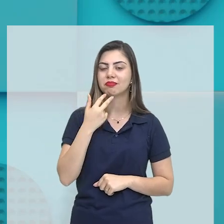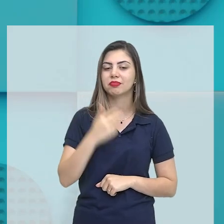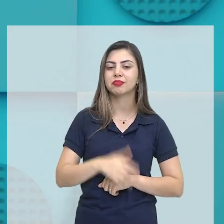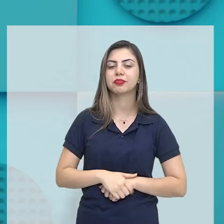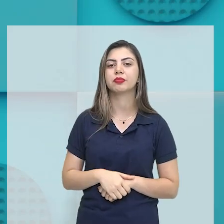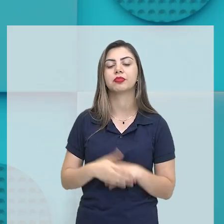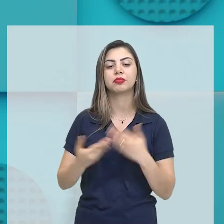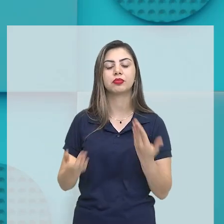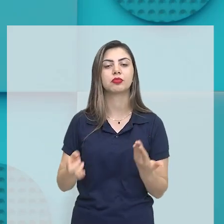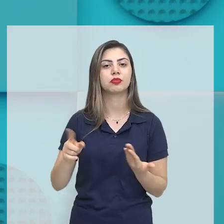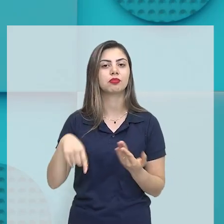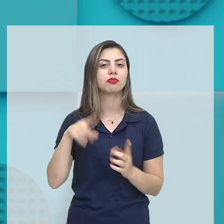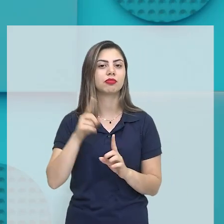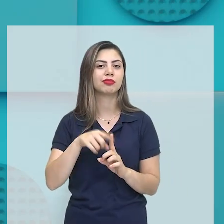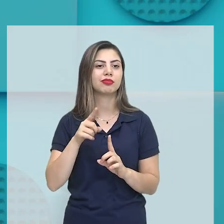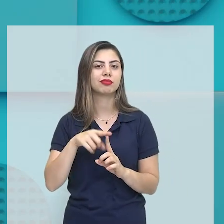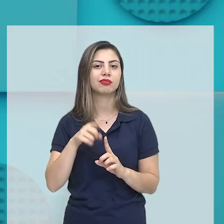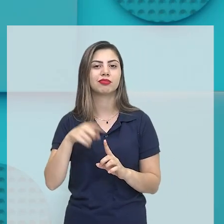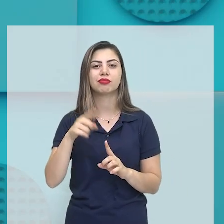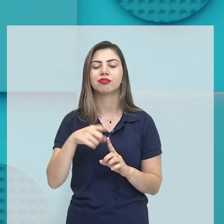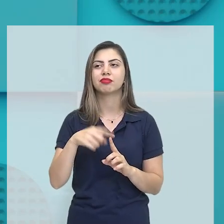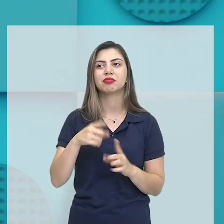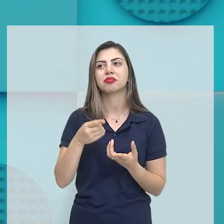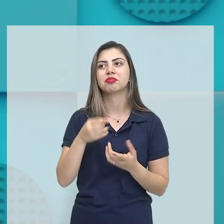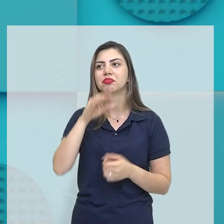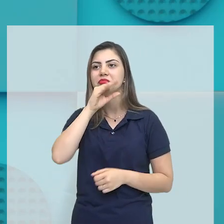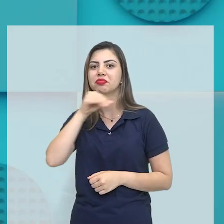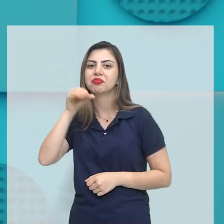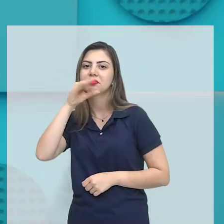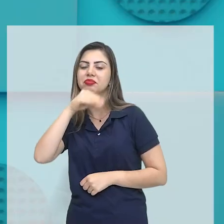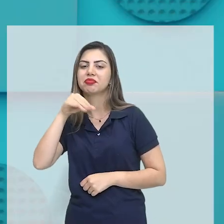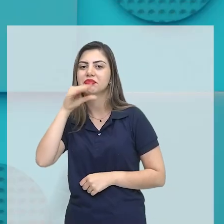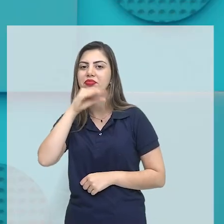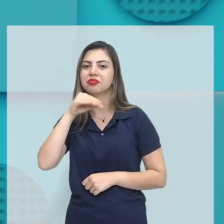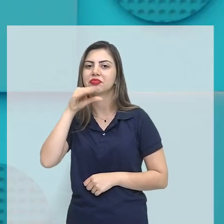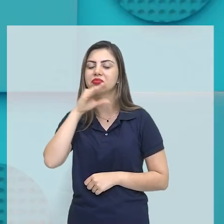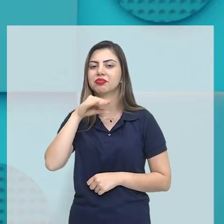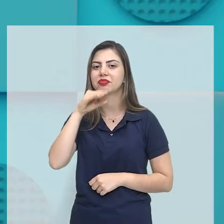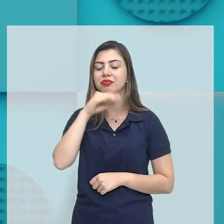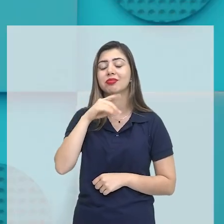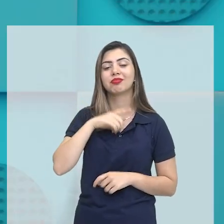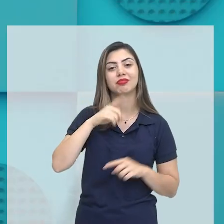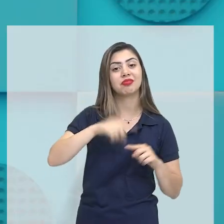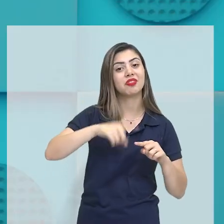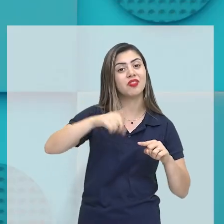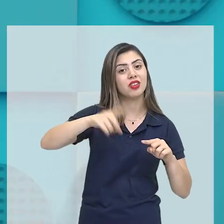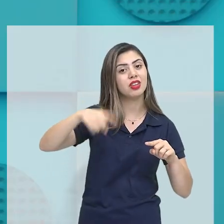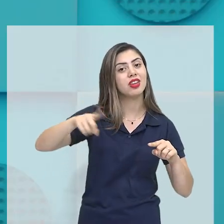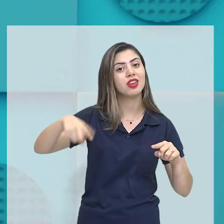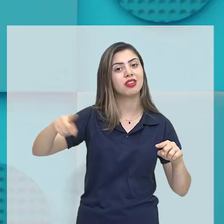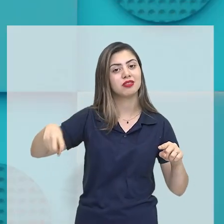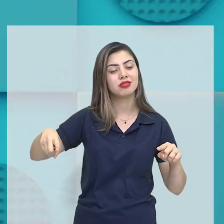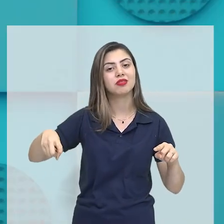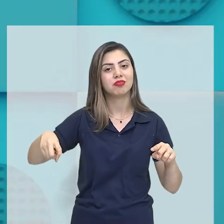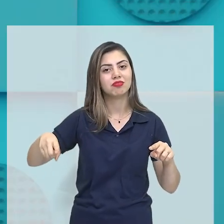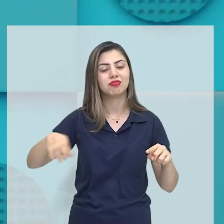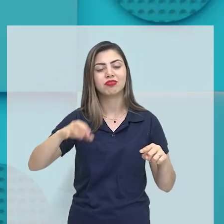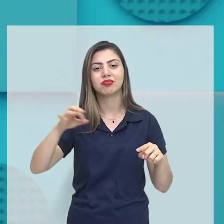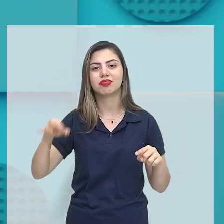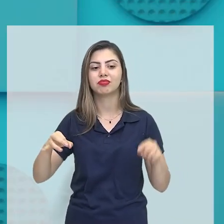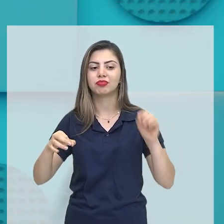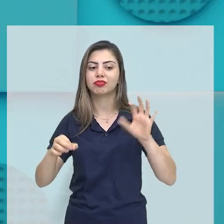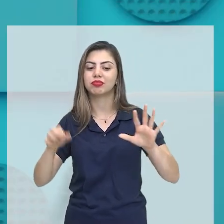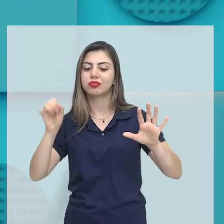a maneira e o modo que aquelas pessoas falam, ela vai o quê? Variar, vai mudar.